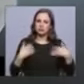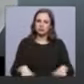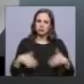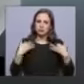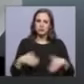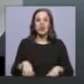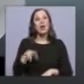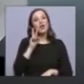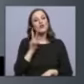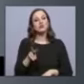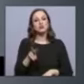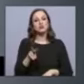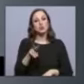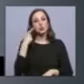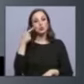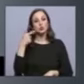mais